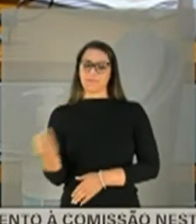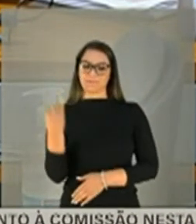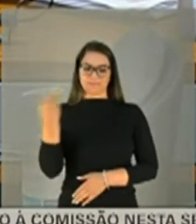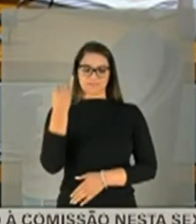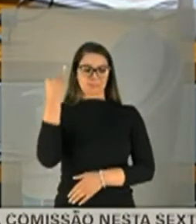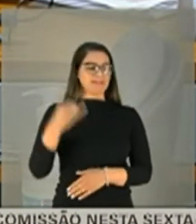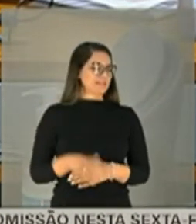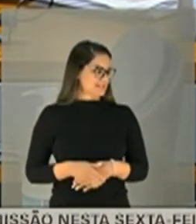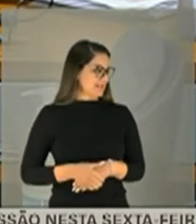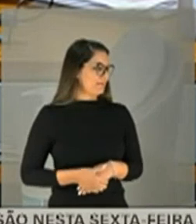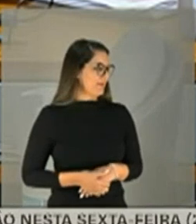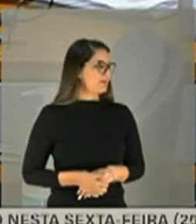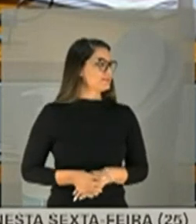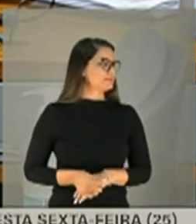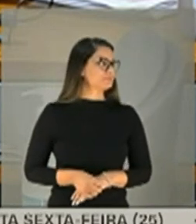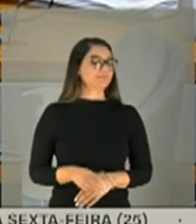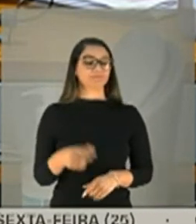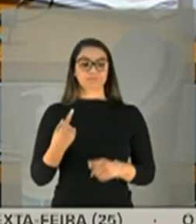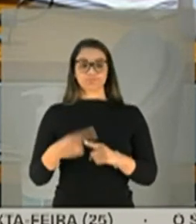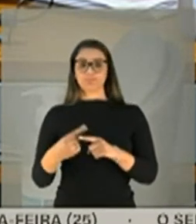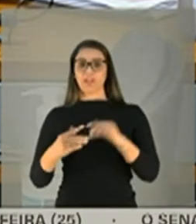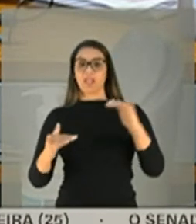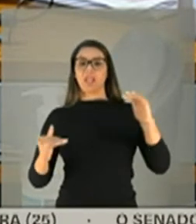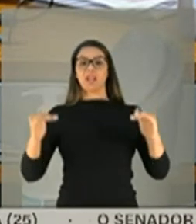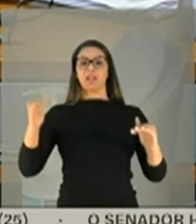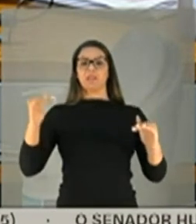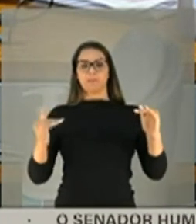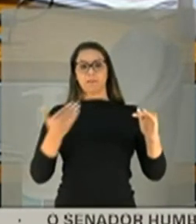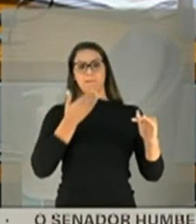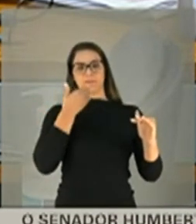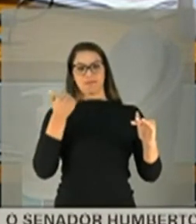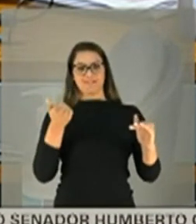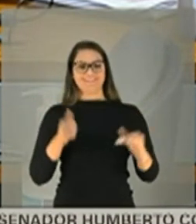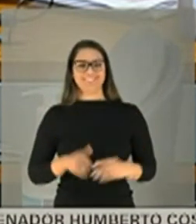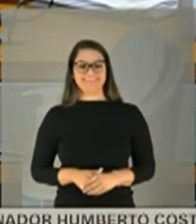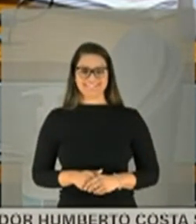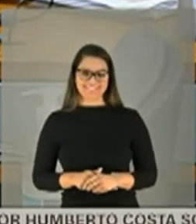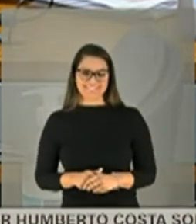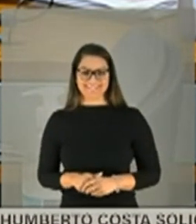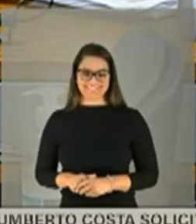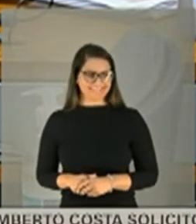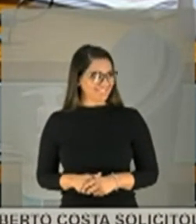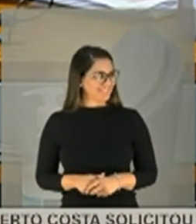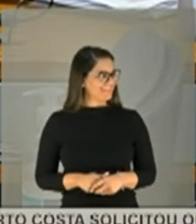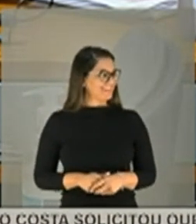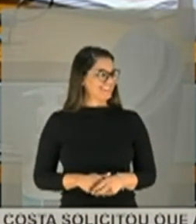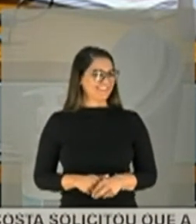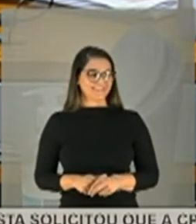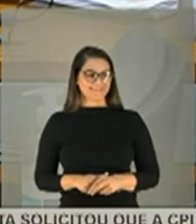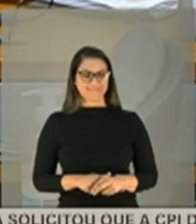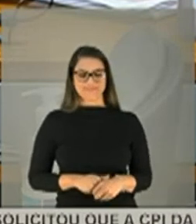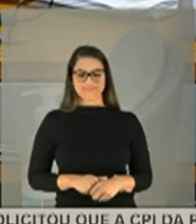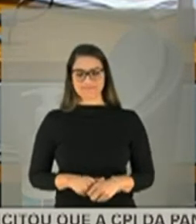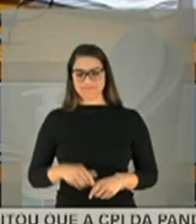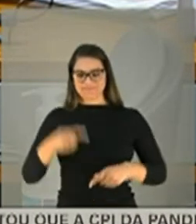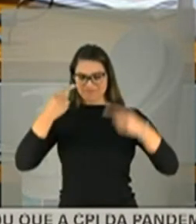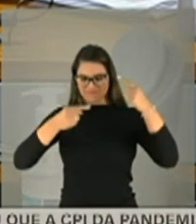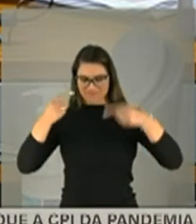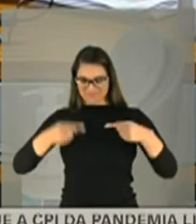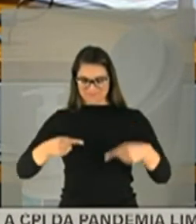né? Porque equilibra. E a democracia é construída e amadurecida pelo resultado das